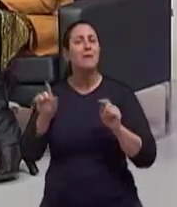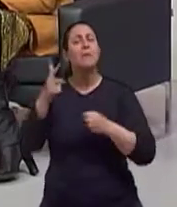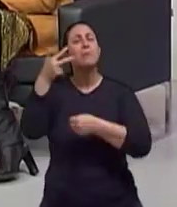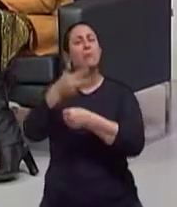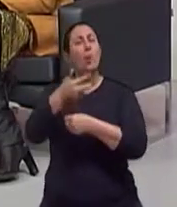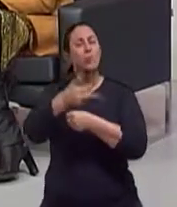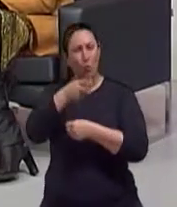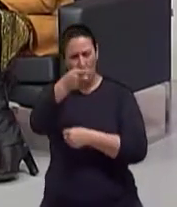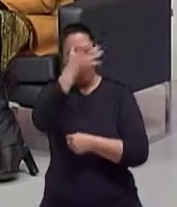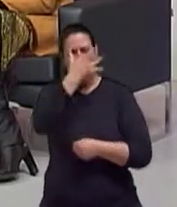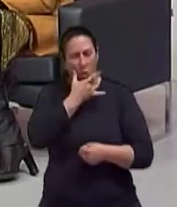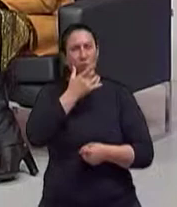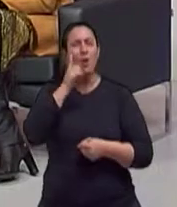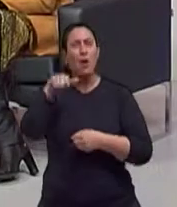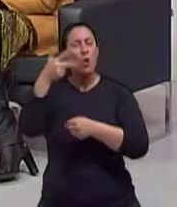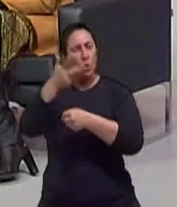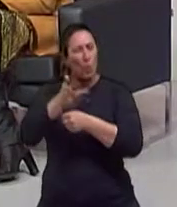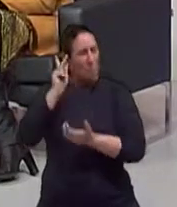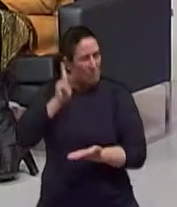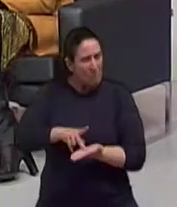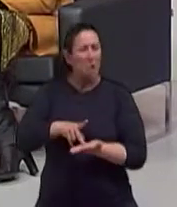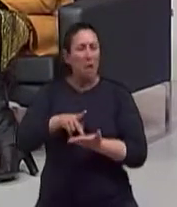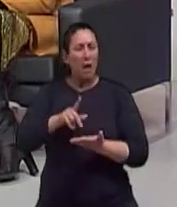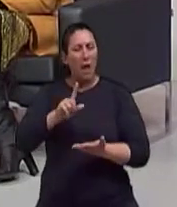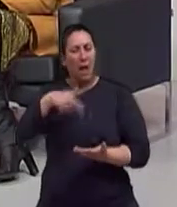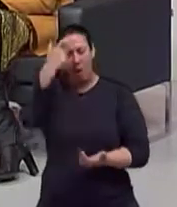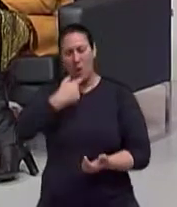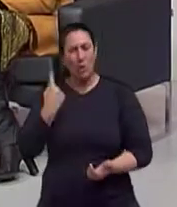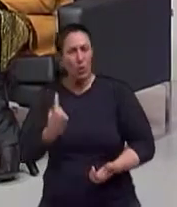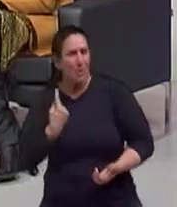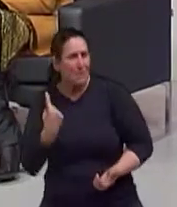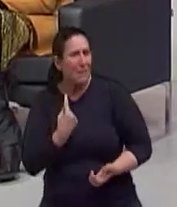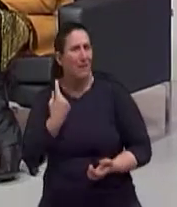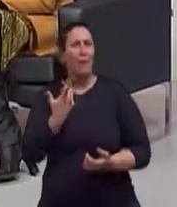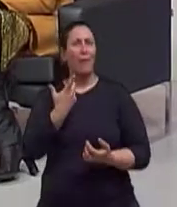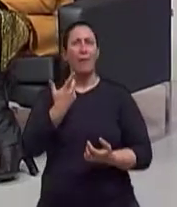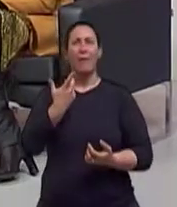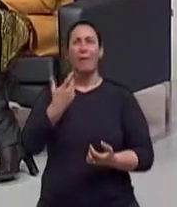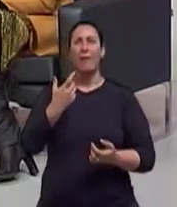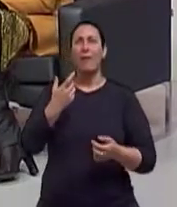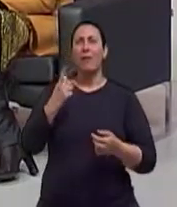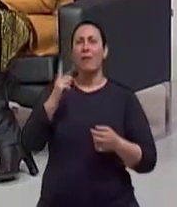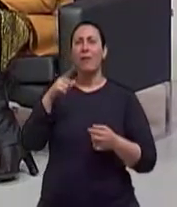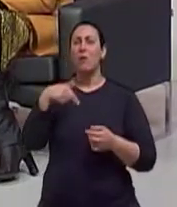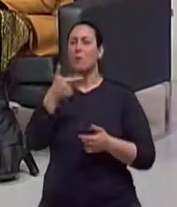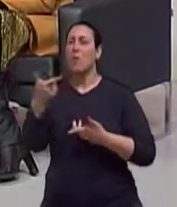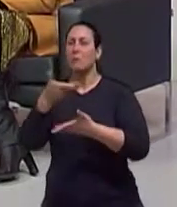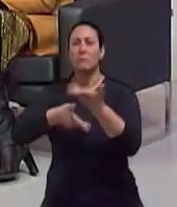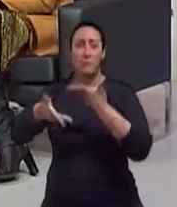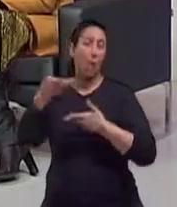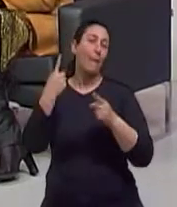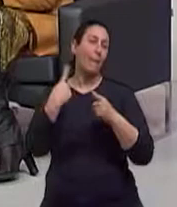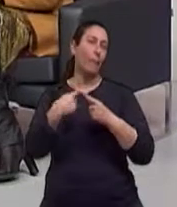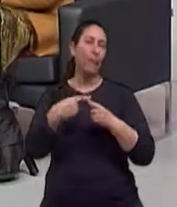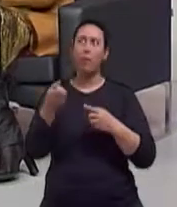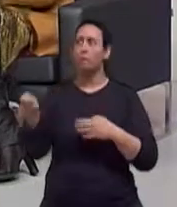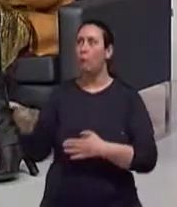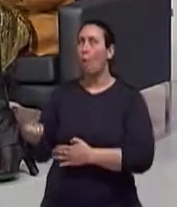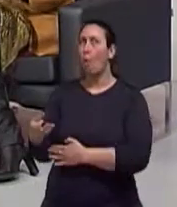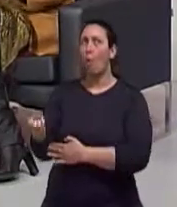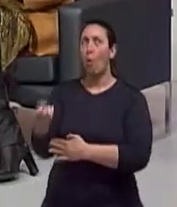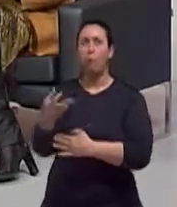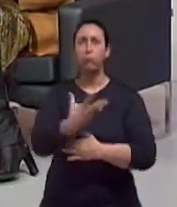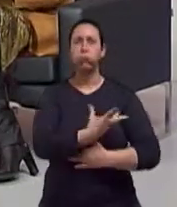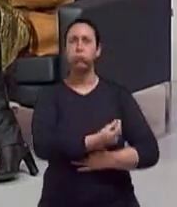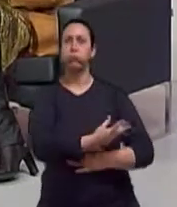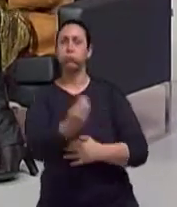consideras que é algo bem real na nossa sociedade de agora porque não tem nada mais novo do que a velhice né agora que a gente